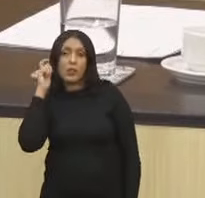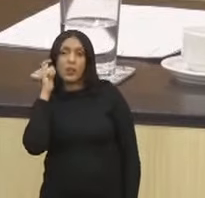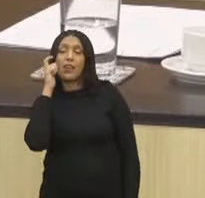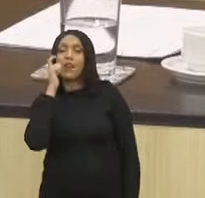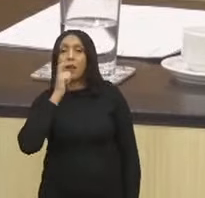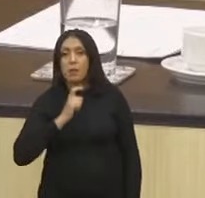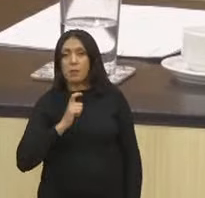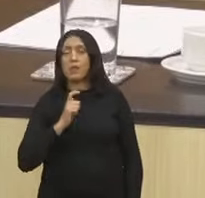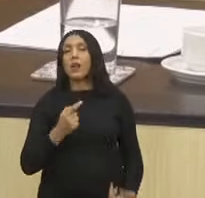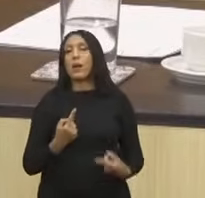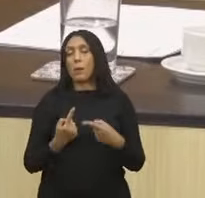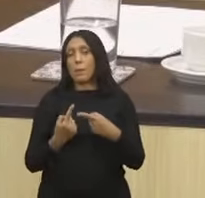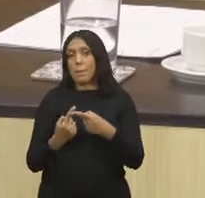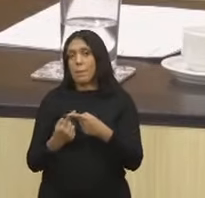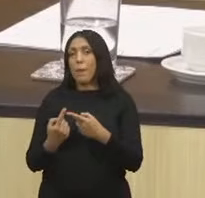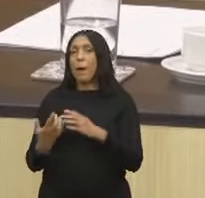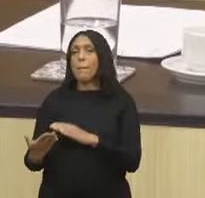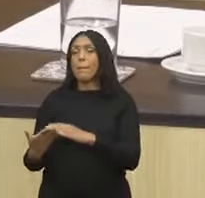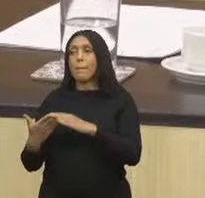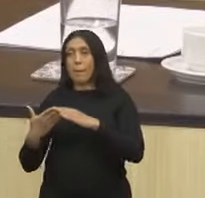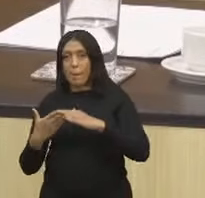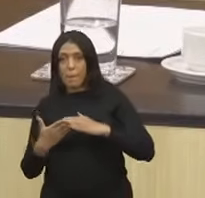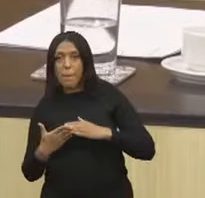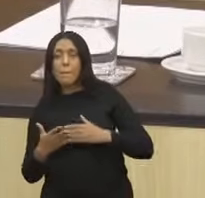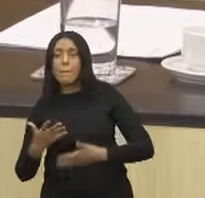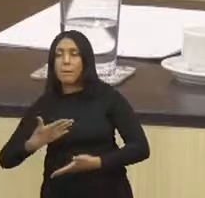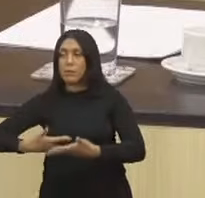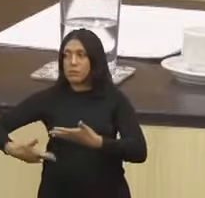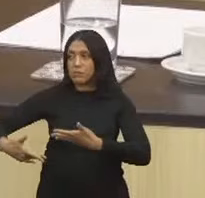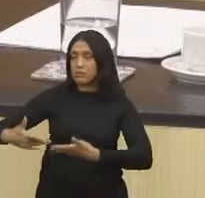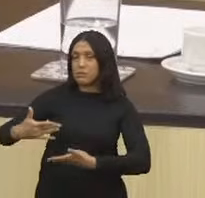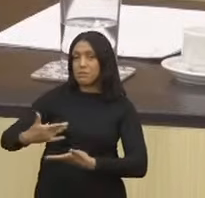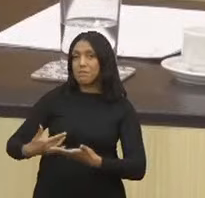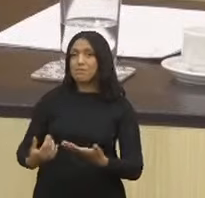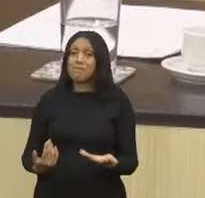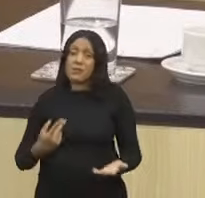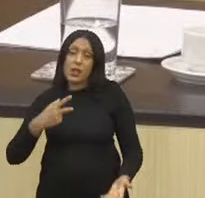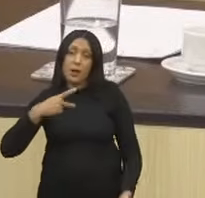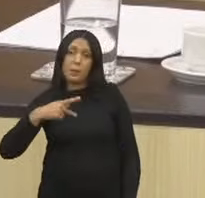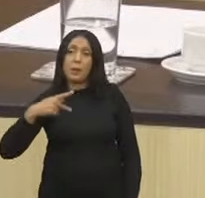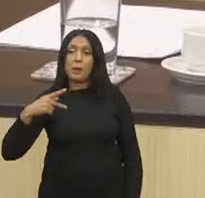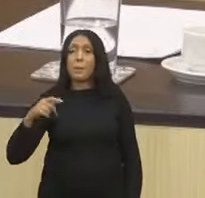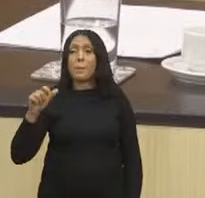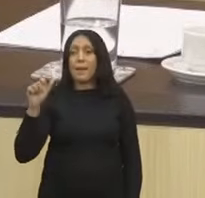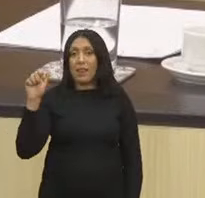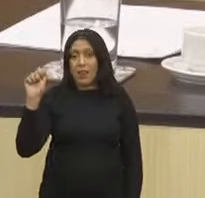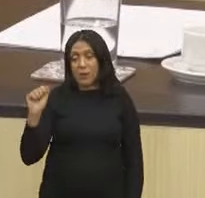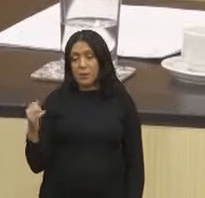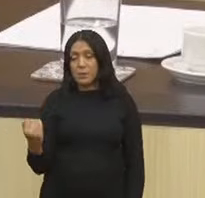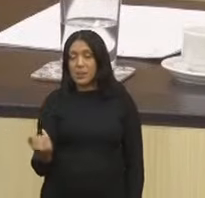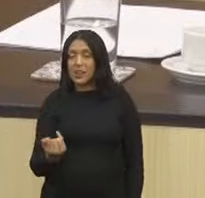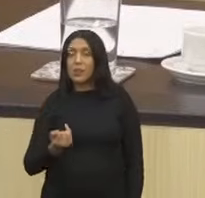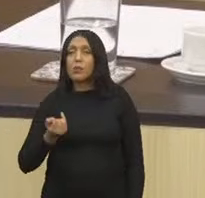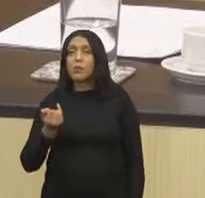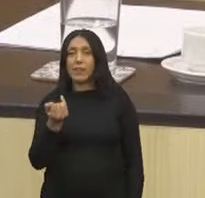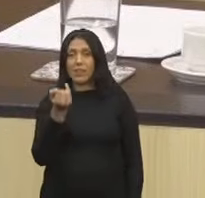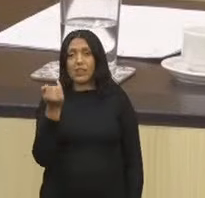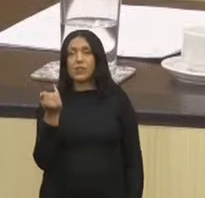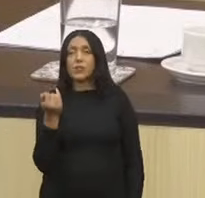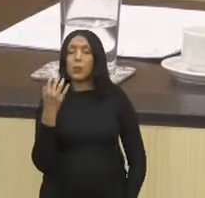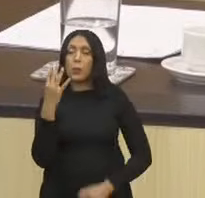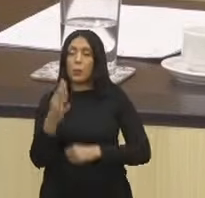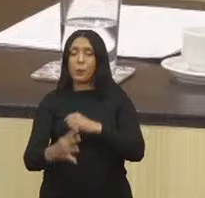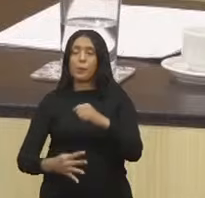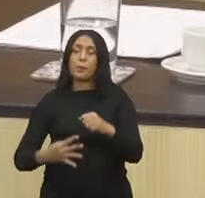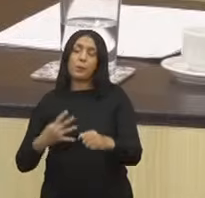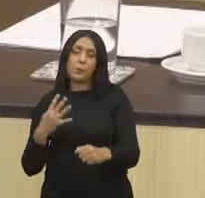para a cidade porque ela regulamenta os próximos 4 anos. E a gente vota somente uma vez essa peça em cada legislatura. Então,